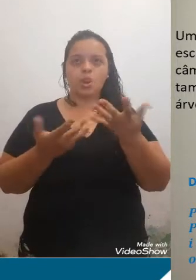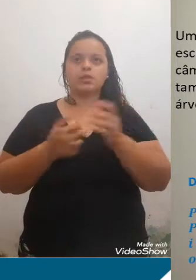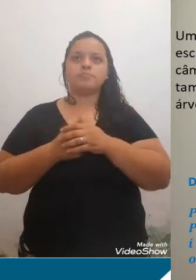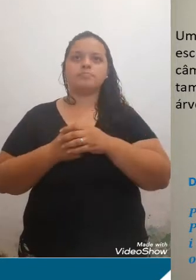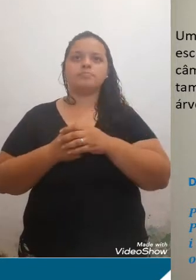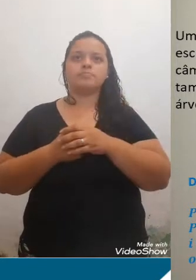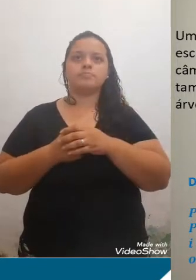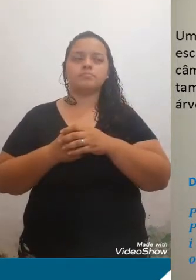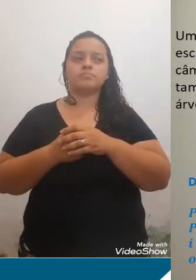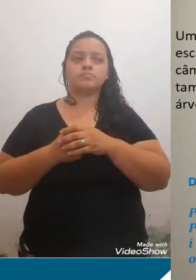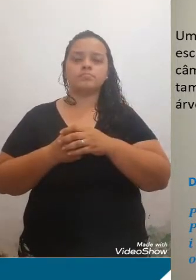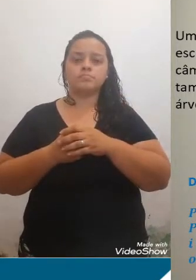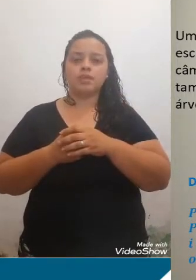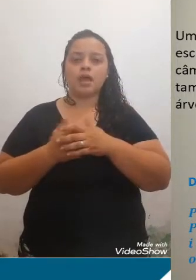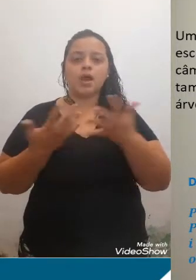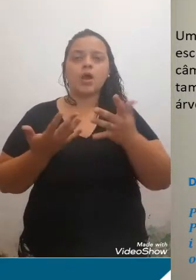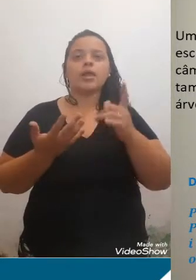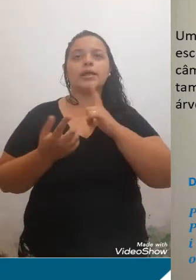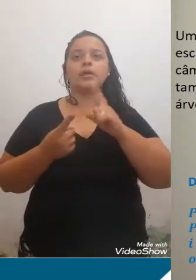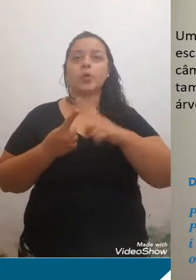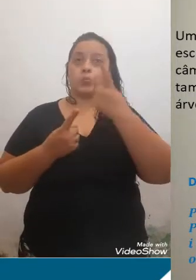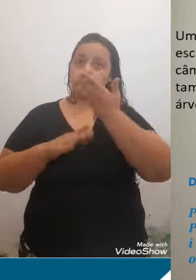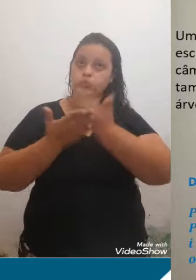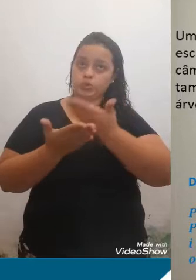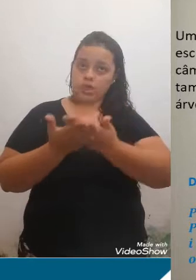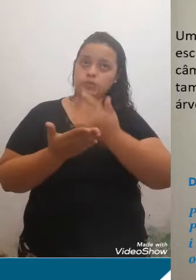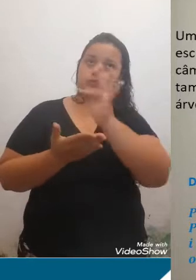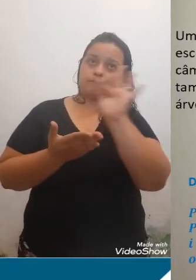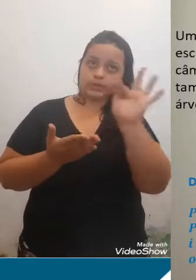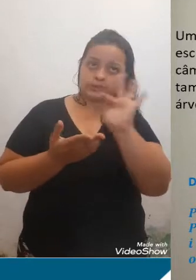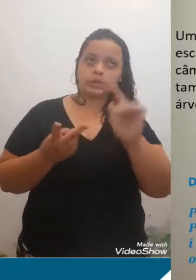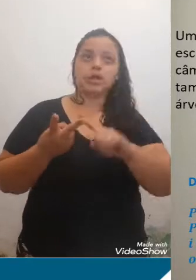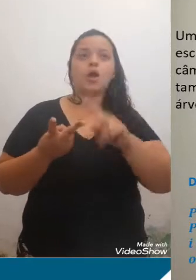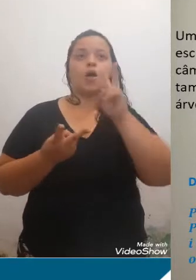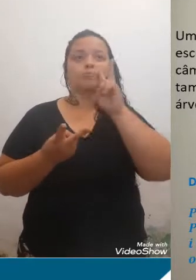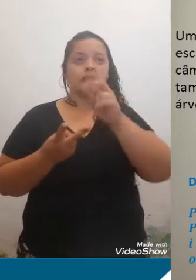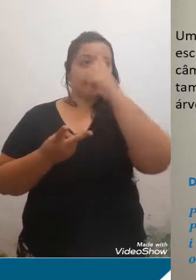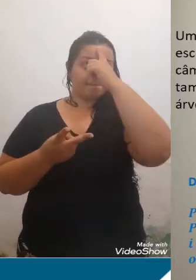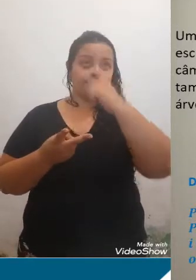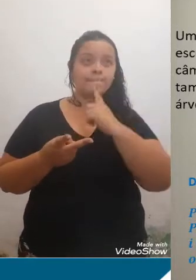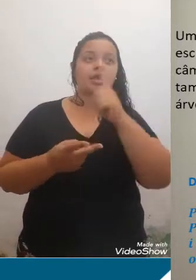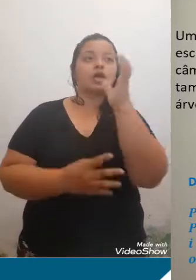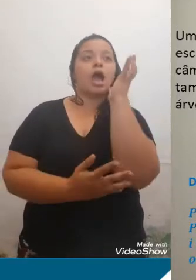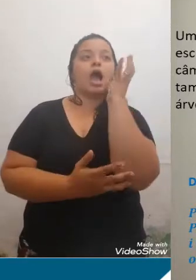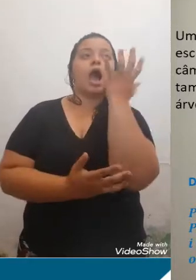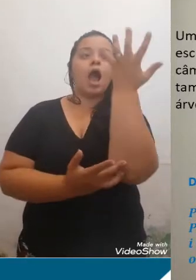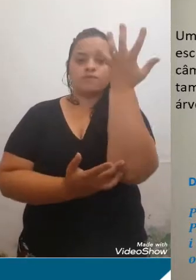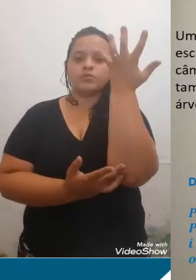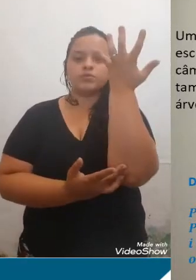gente botou aí, né, o único exemplo, na verdade, a gente tem assim, um estudante de física observa a imagem de